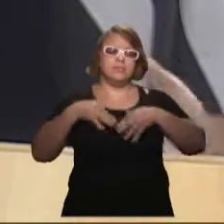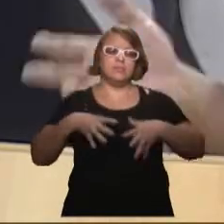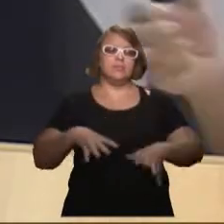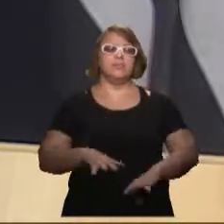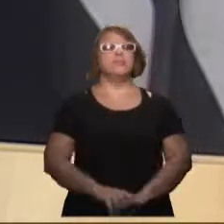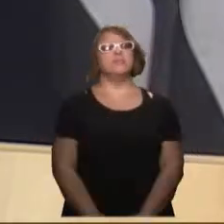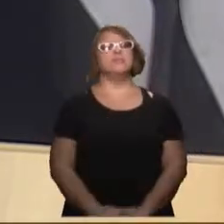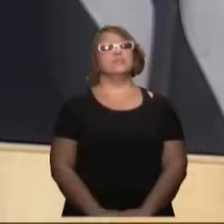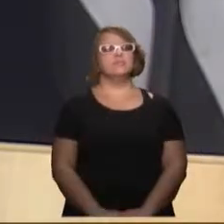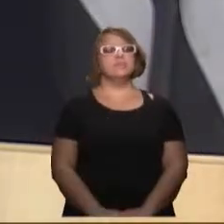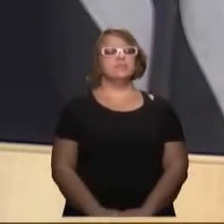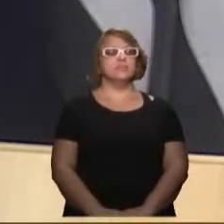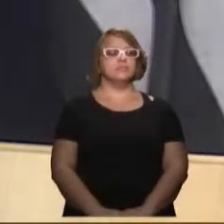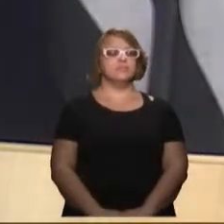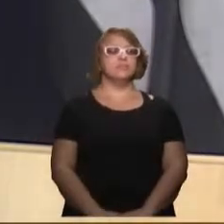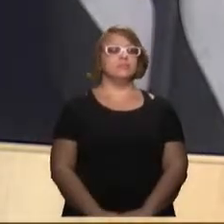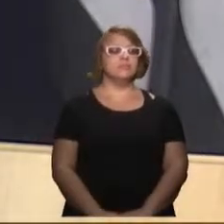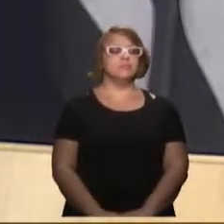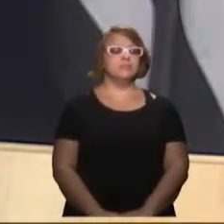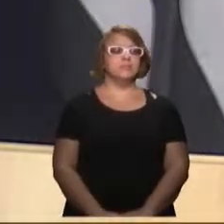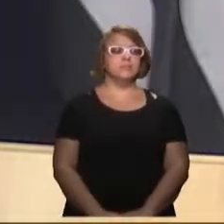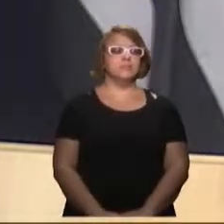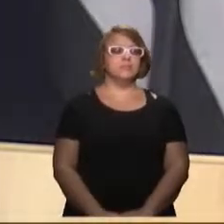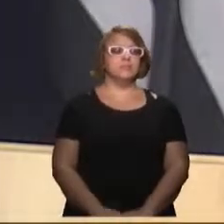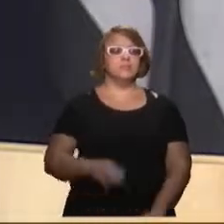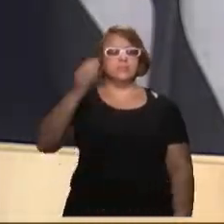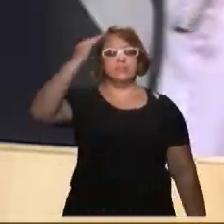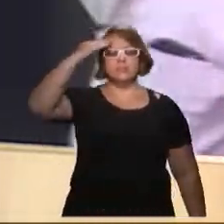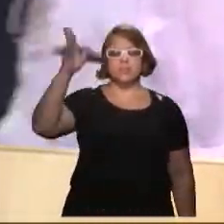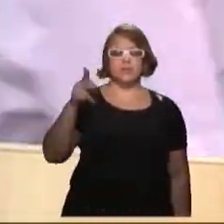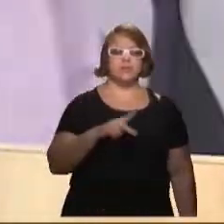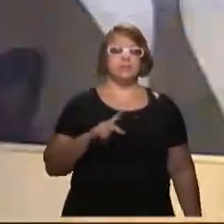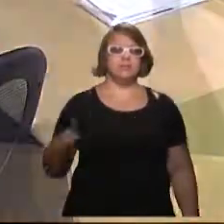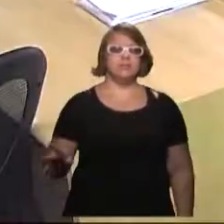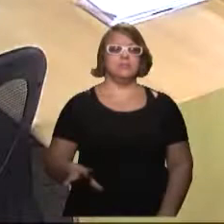Então, deixo aqui as minhas palavras. Muito obrigado, senhor presidente.